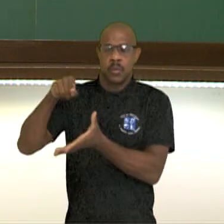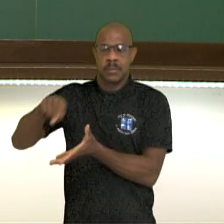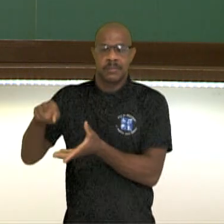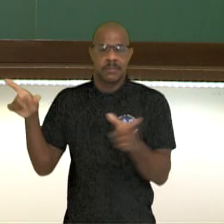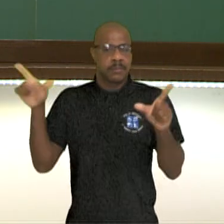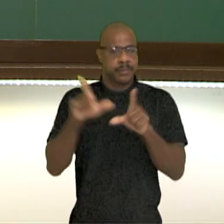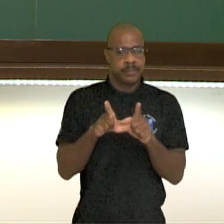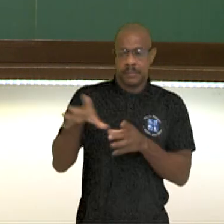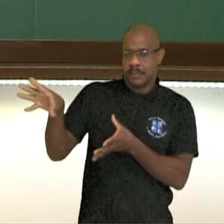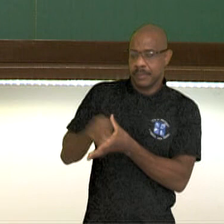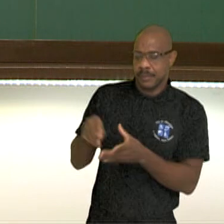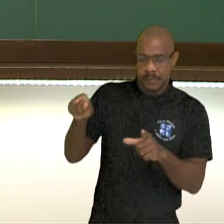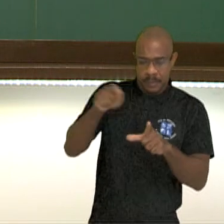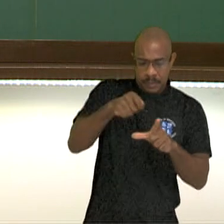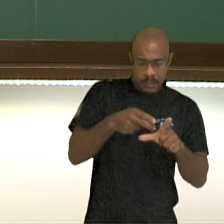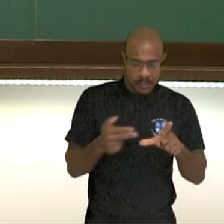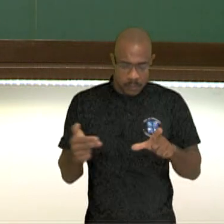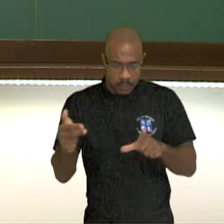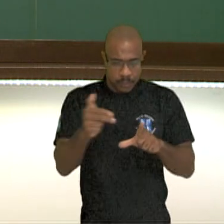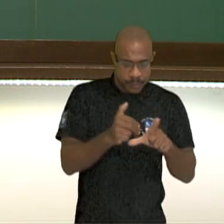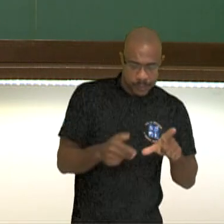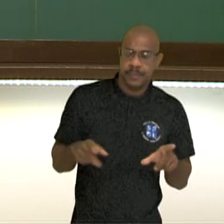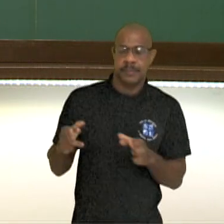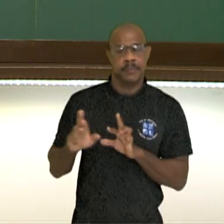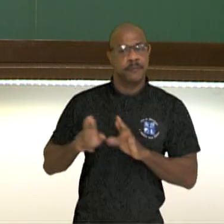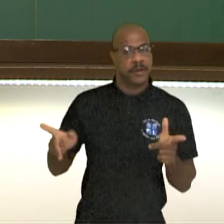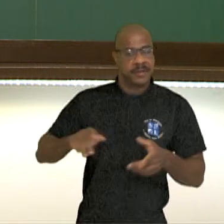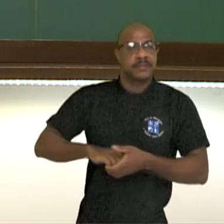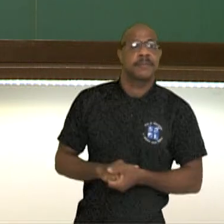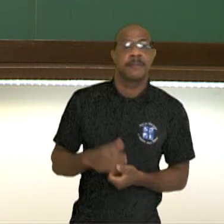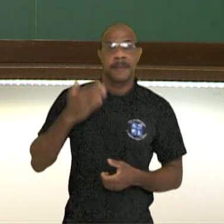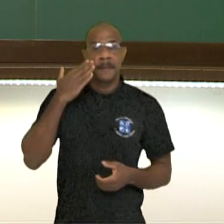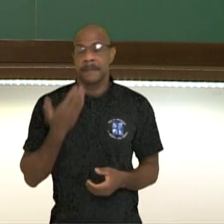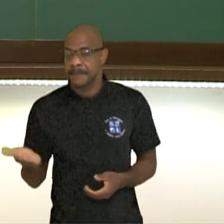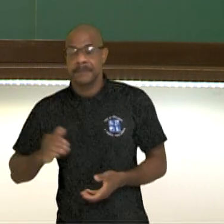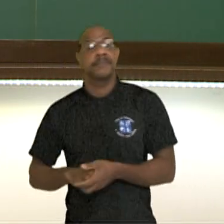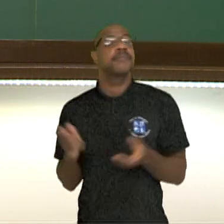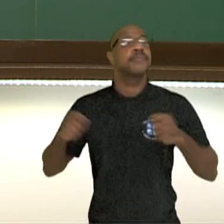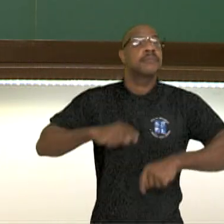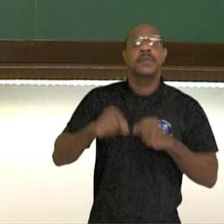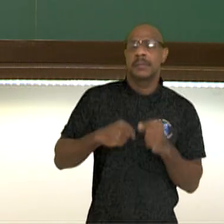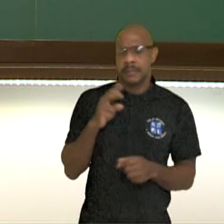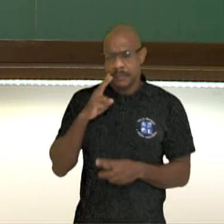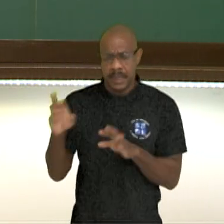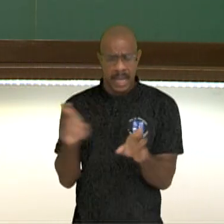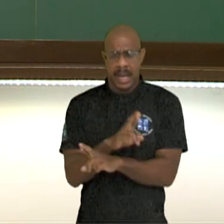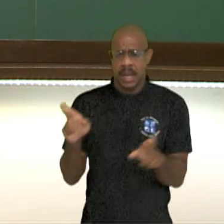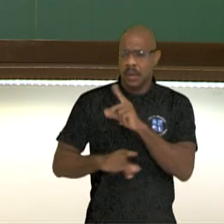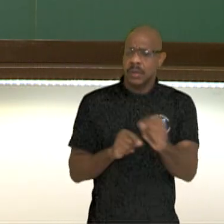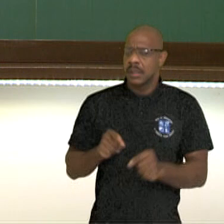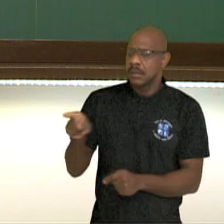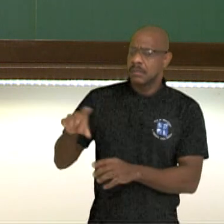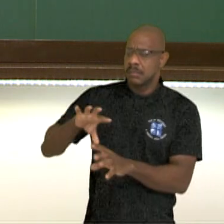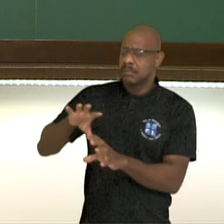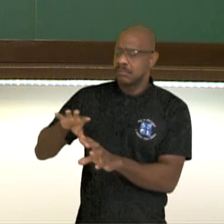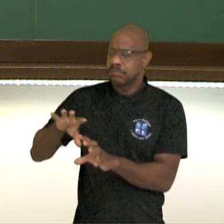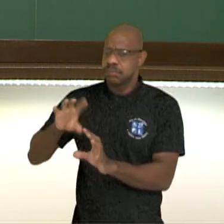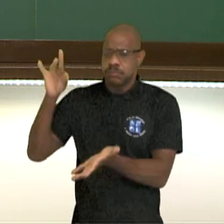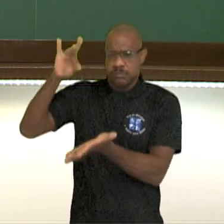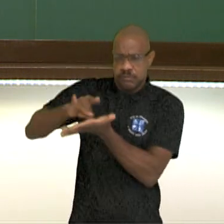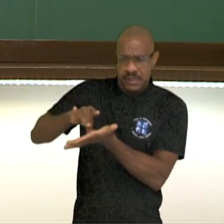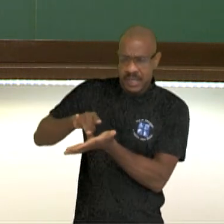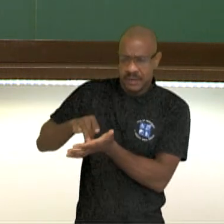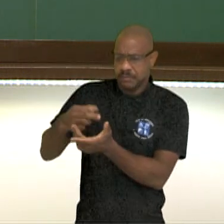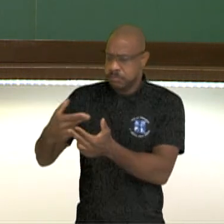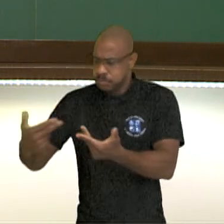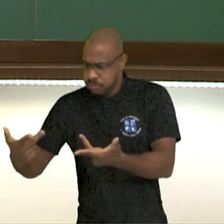importância das escalas, para que possamos relacionar aquilo que existe na realidade com quanto aquilo representa dentro do mapa que